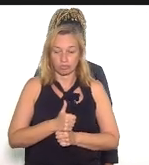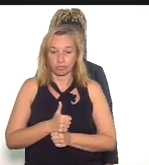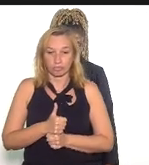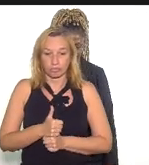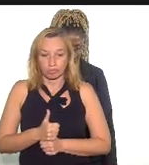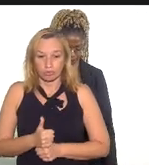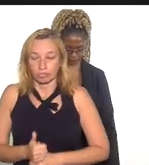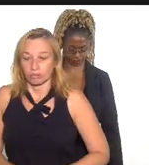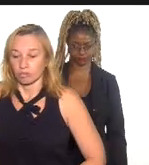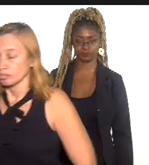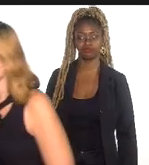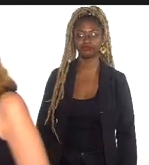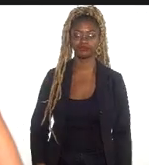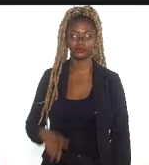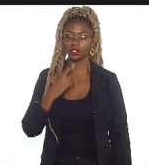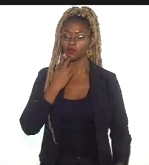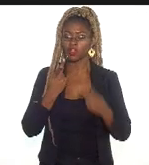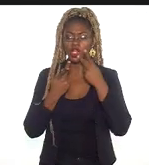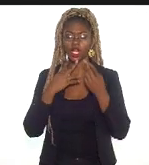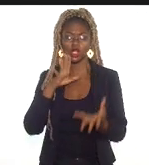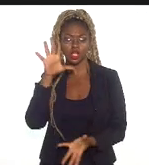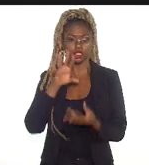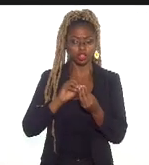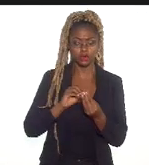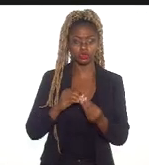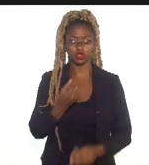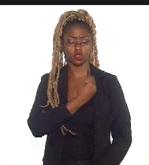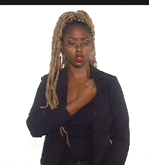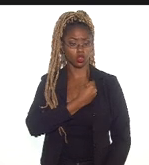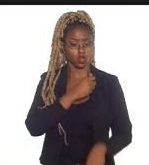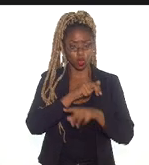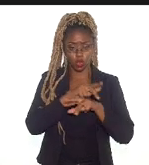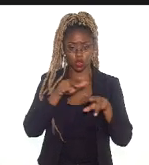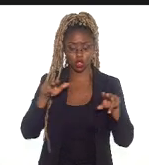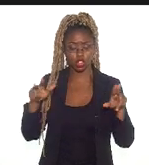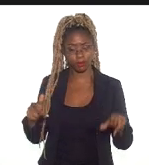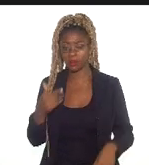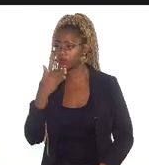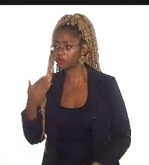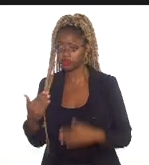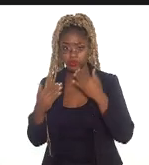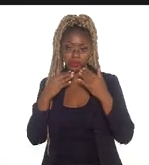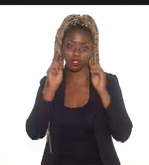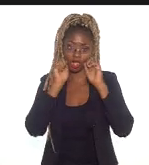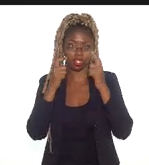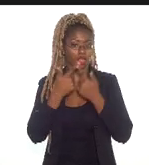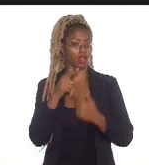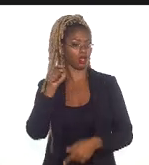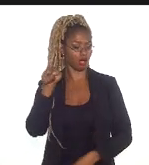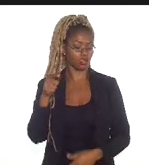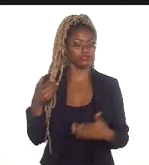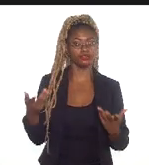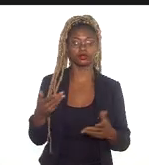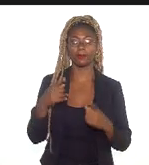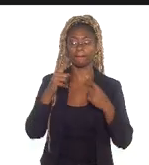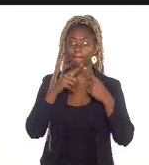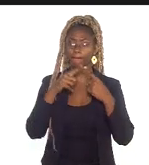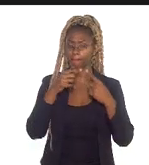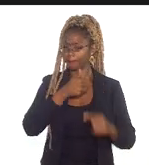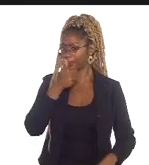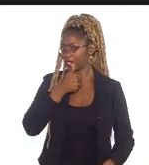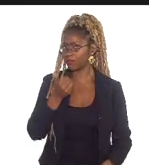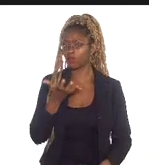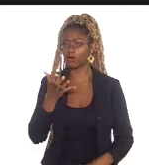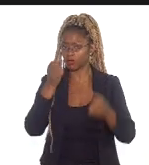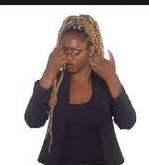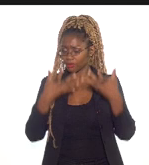Falando um pouco de números, que foi uma solicitação da Alerj, o primeiro ponto que eu queria abordar